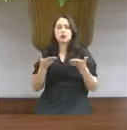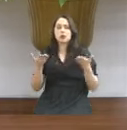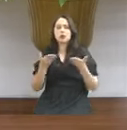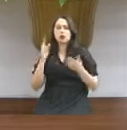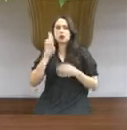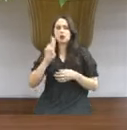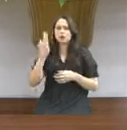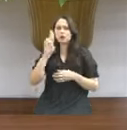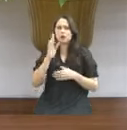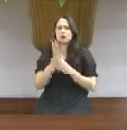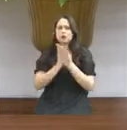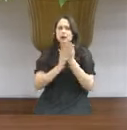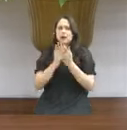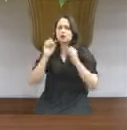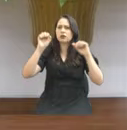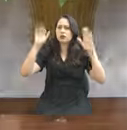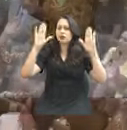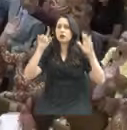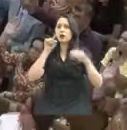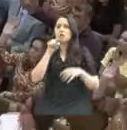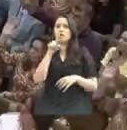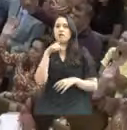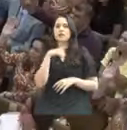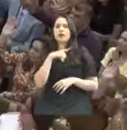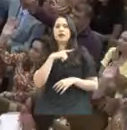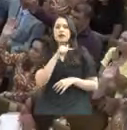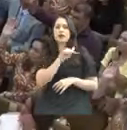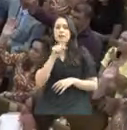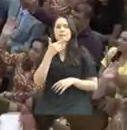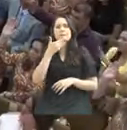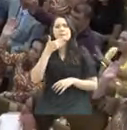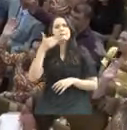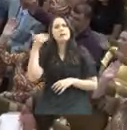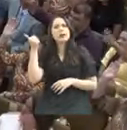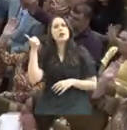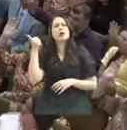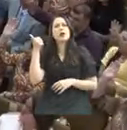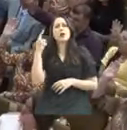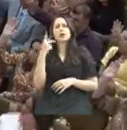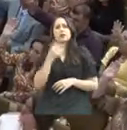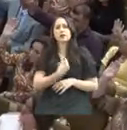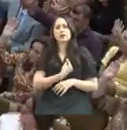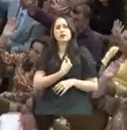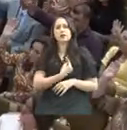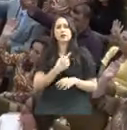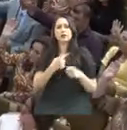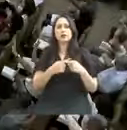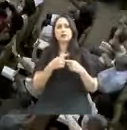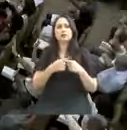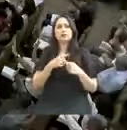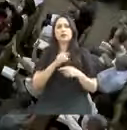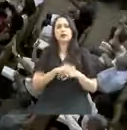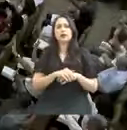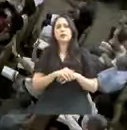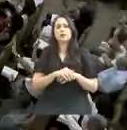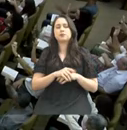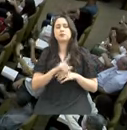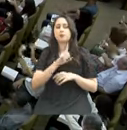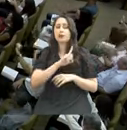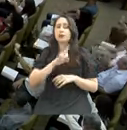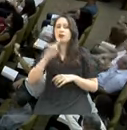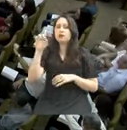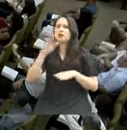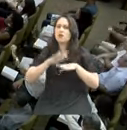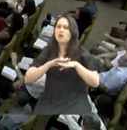autoridade. Levante a mão, você terá a melhor semana de Deus na tua vida, porque o terapeuta vai fazer